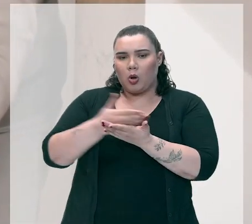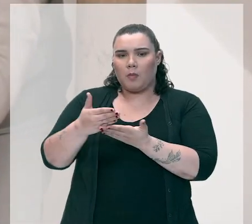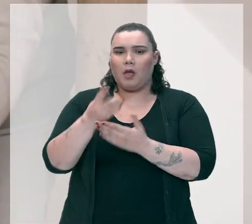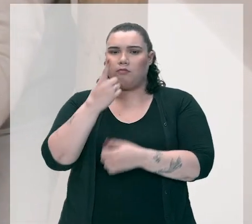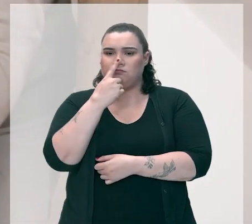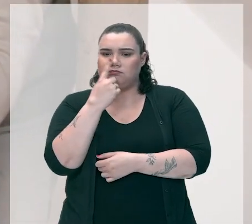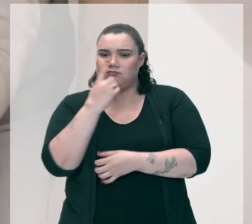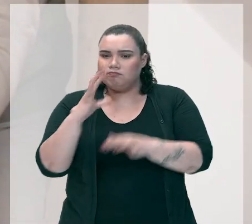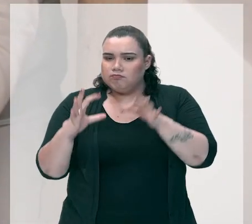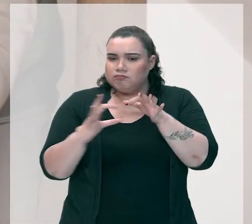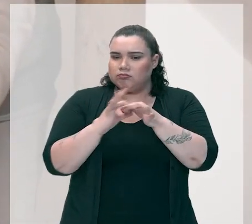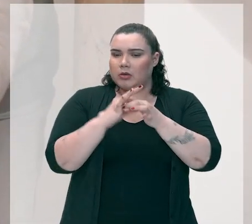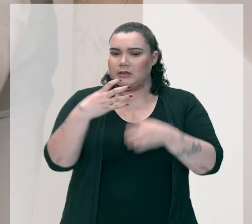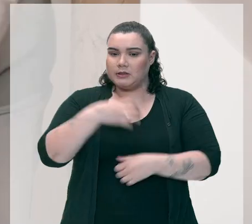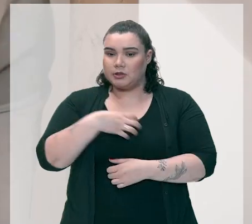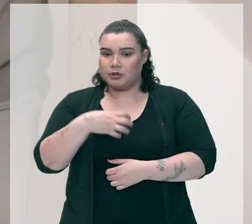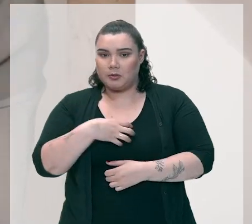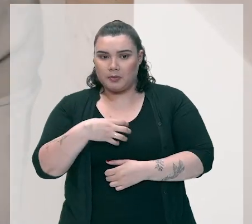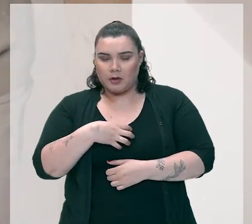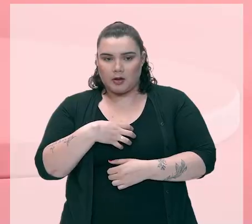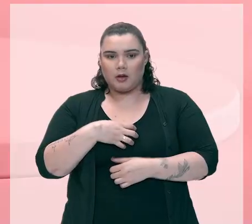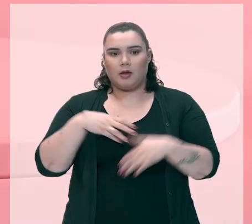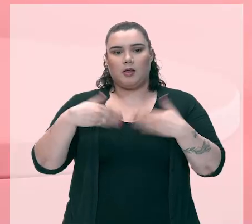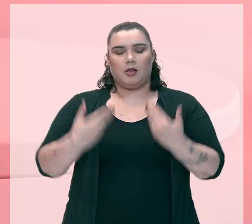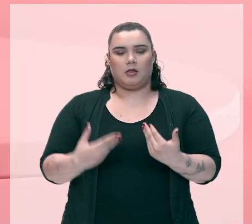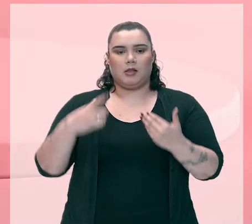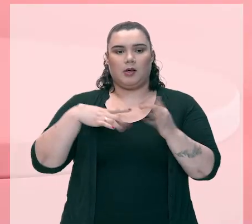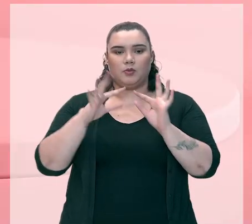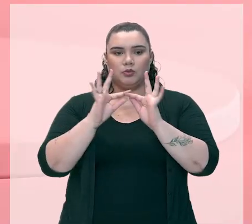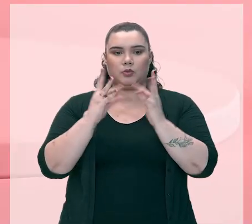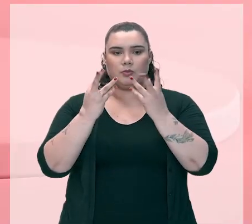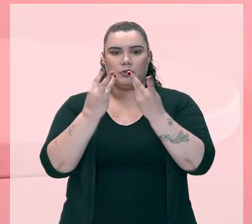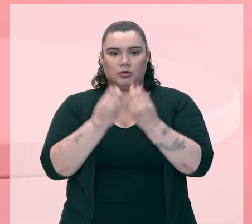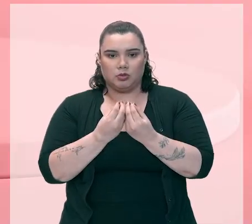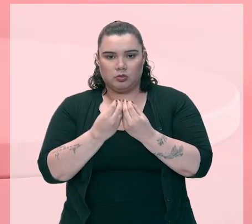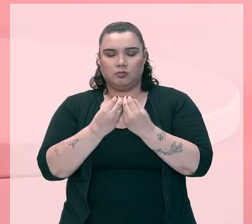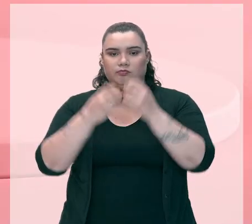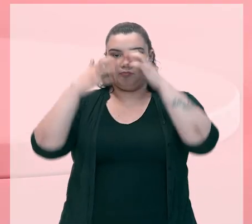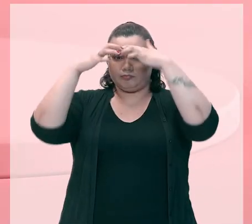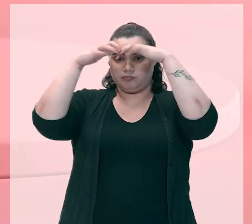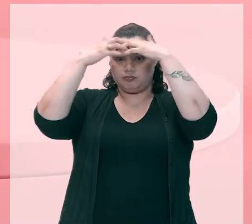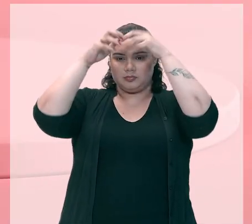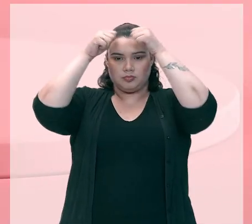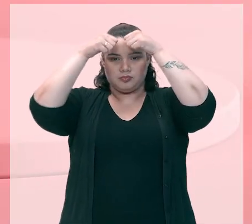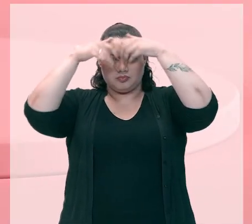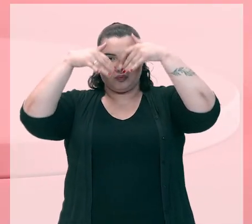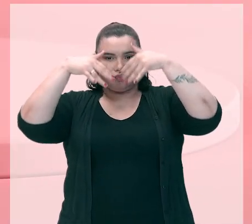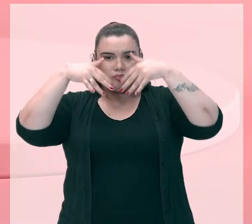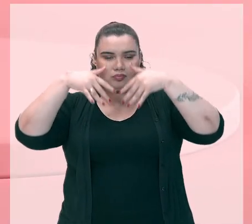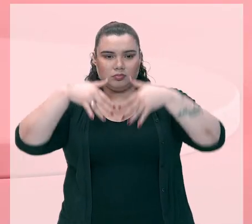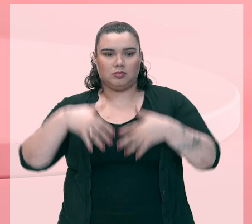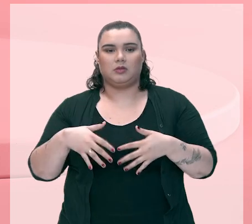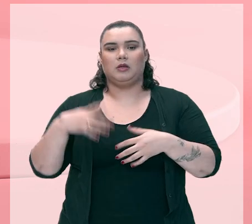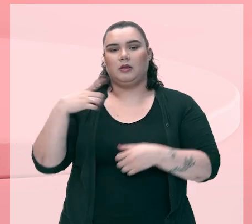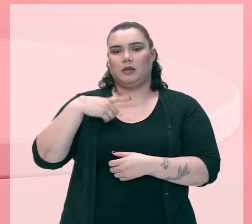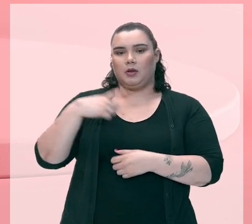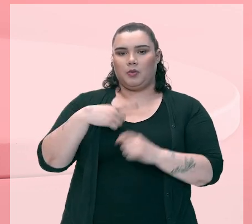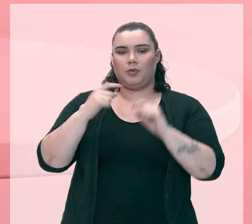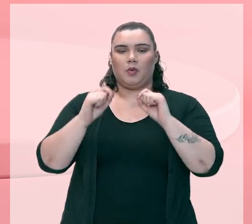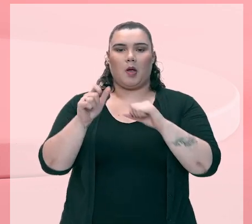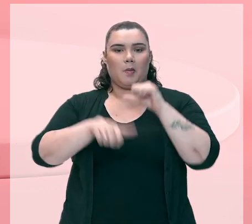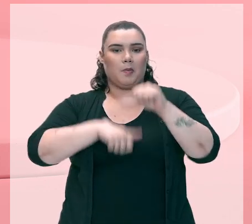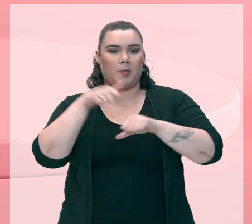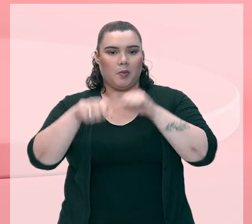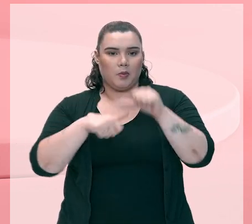vínculo forte afetivo com alguém, substâncias são liberadas no nosso cérebro e elas